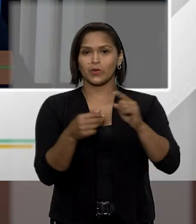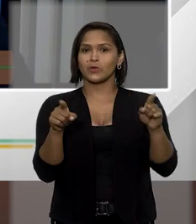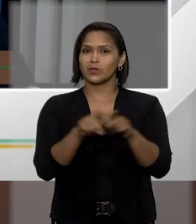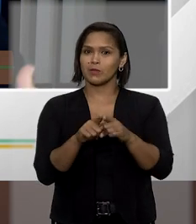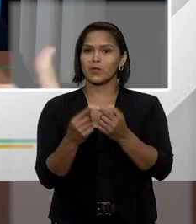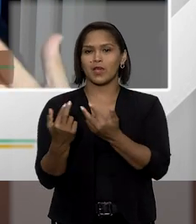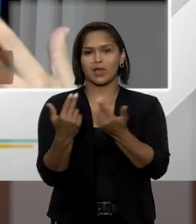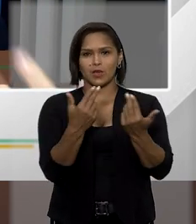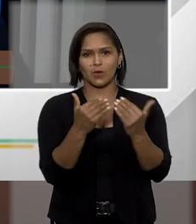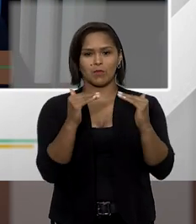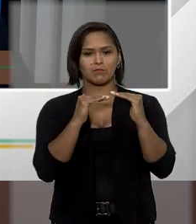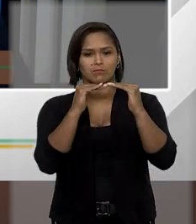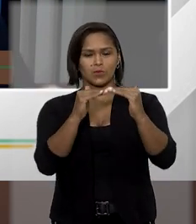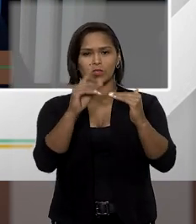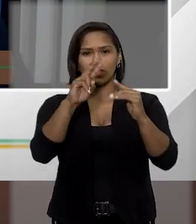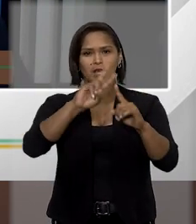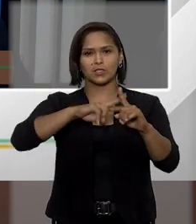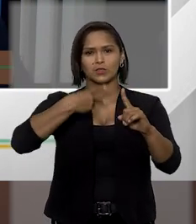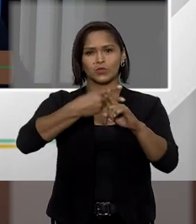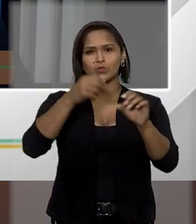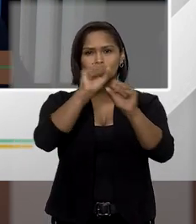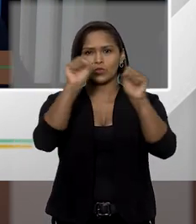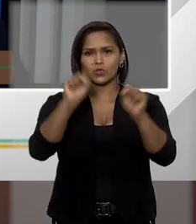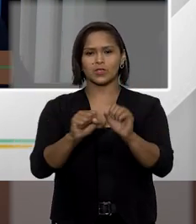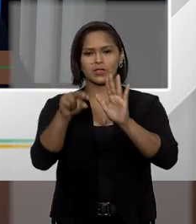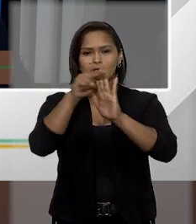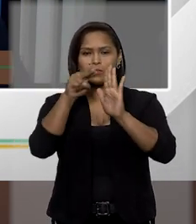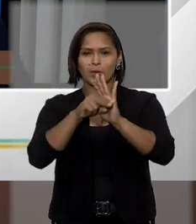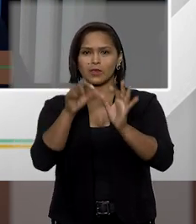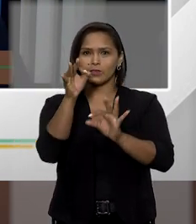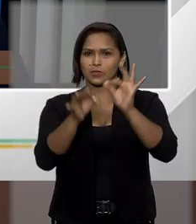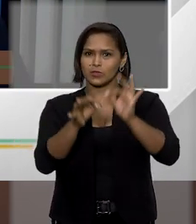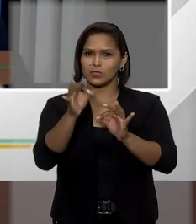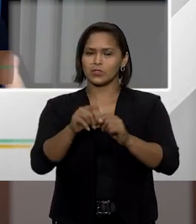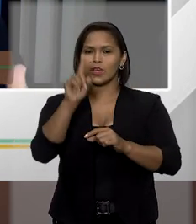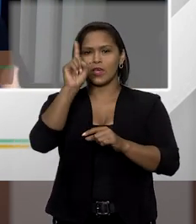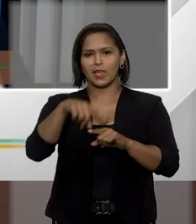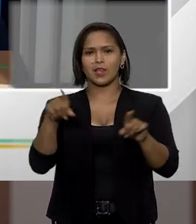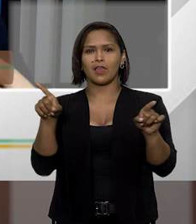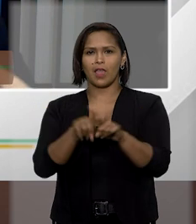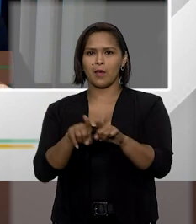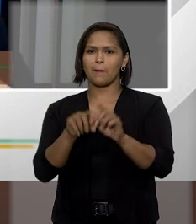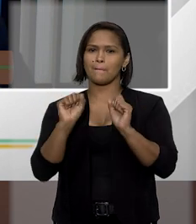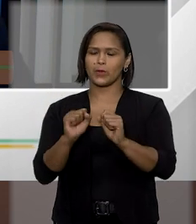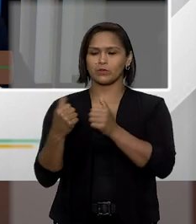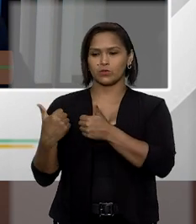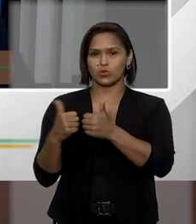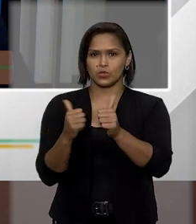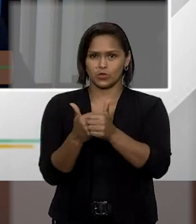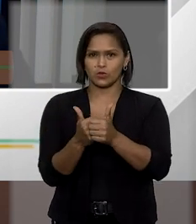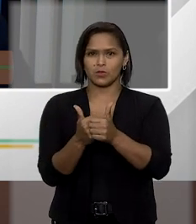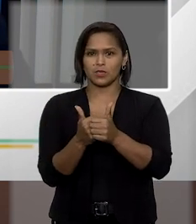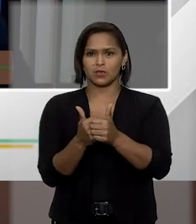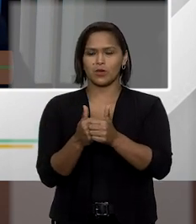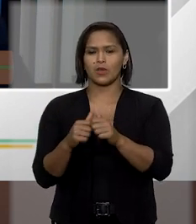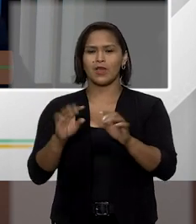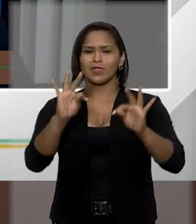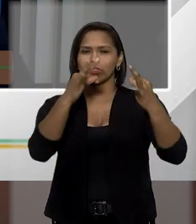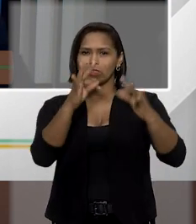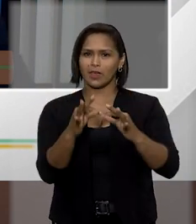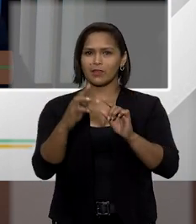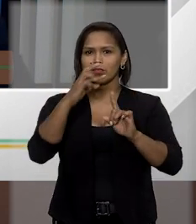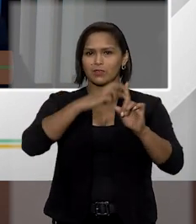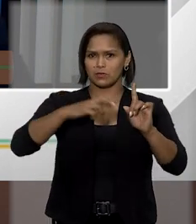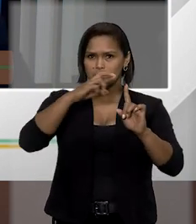apresenta como uma modelagem dúplice hoje no sistema normativo e jurídico. Ele é, ao mesmo tempo, um instrumento de uma espécie de técnica